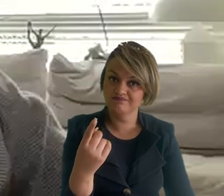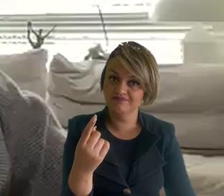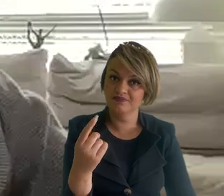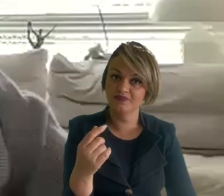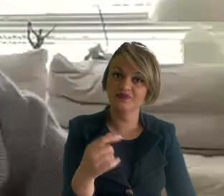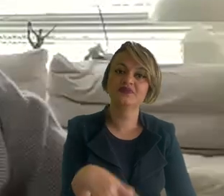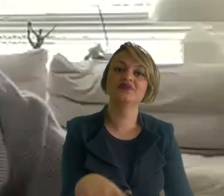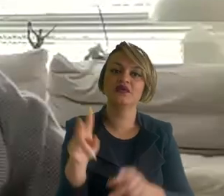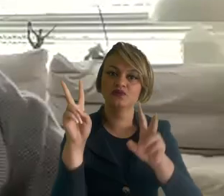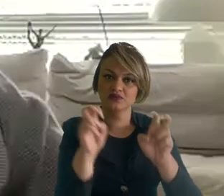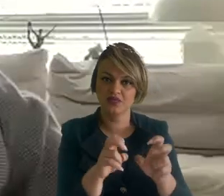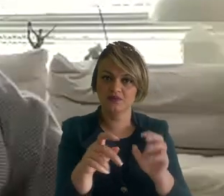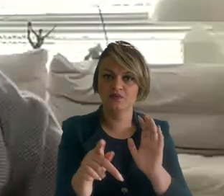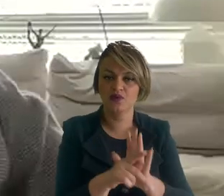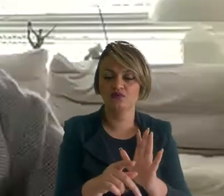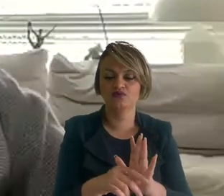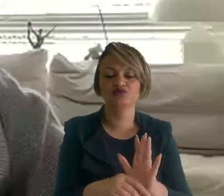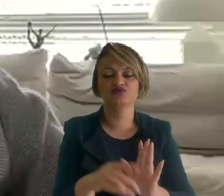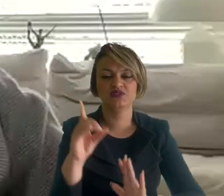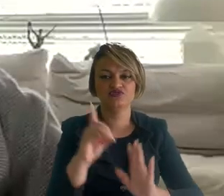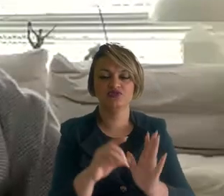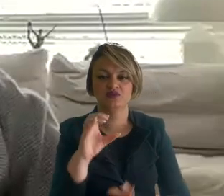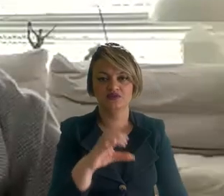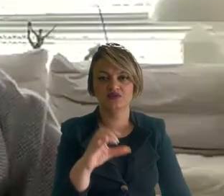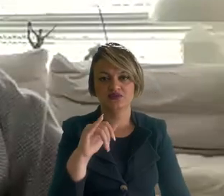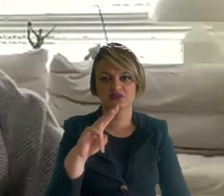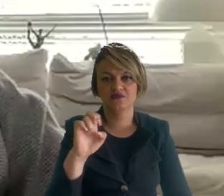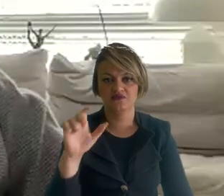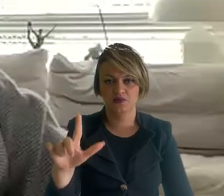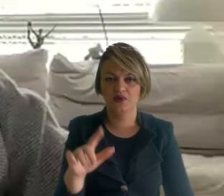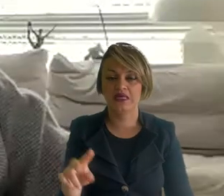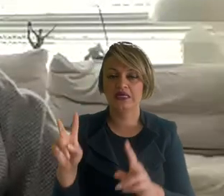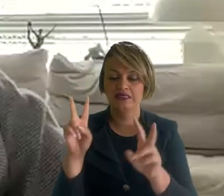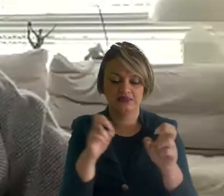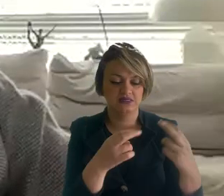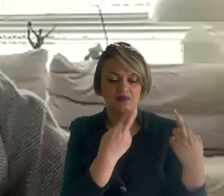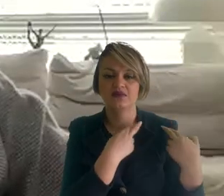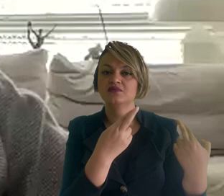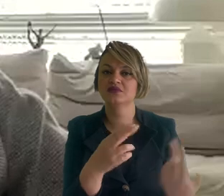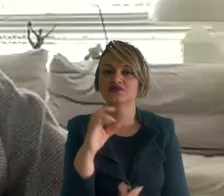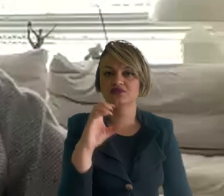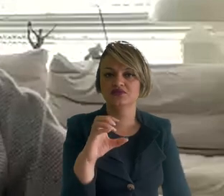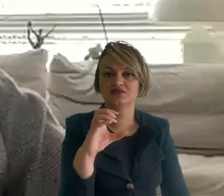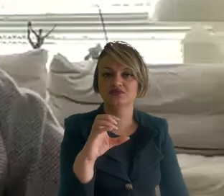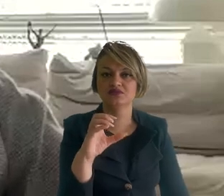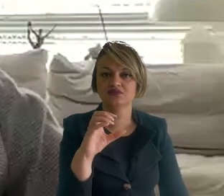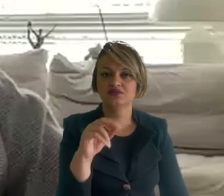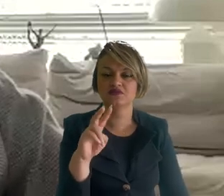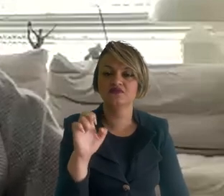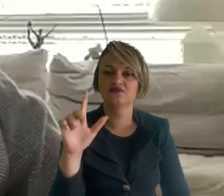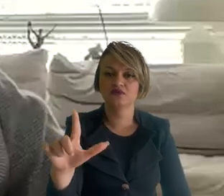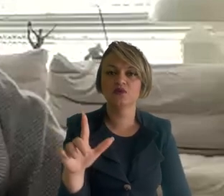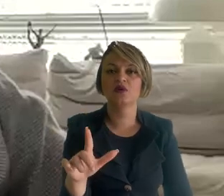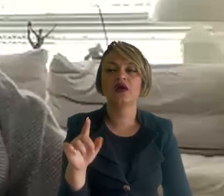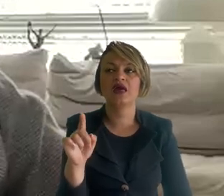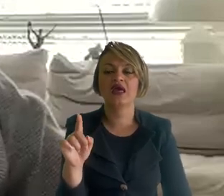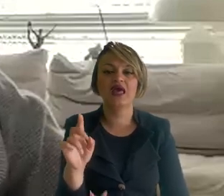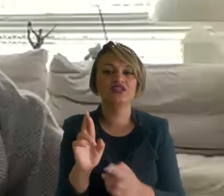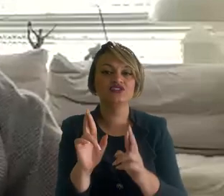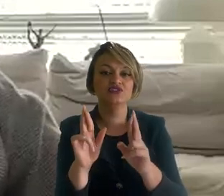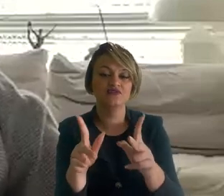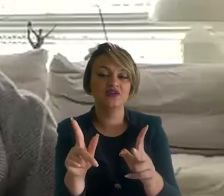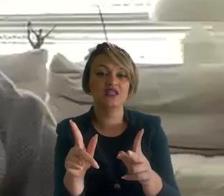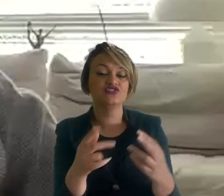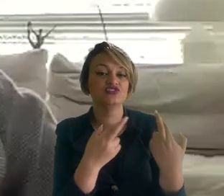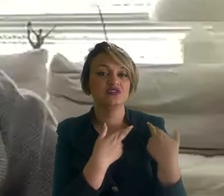matéria do direito civil o tema responsabilidade civil deve ser tomado aqui como sendo o oposto